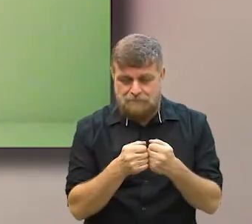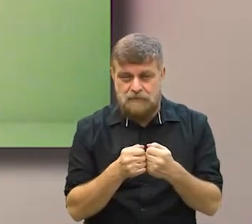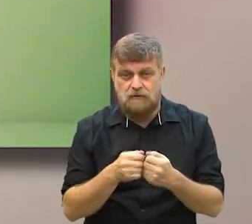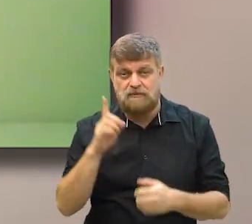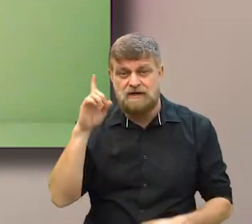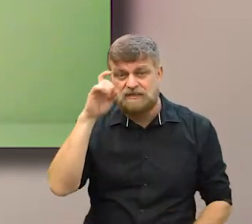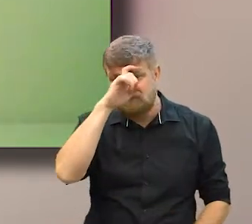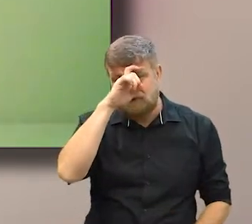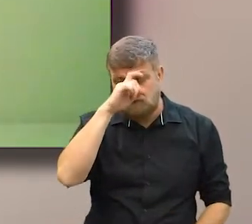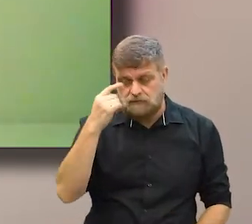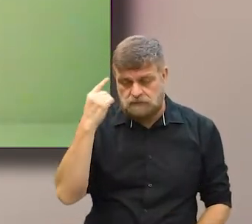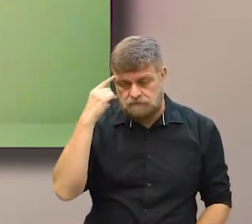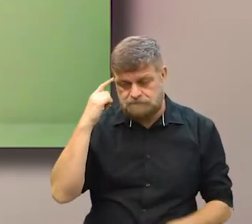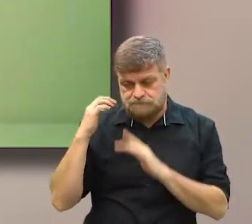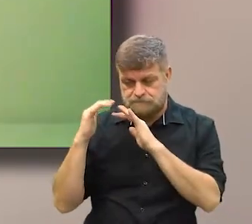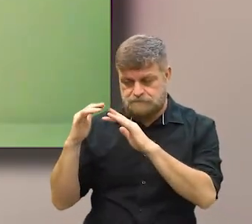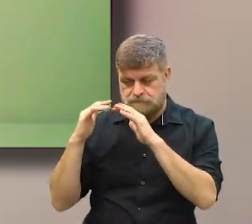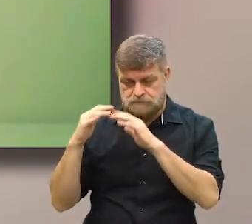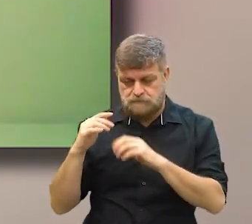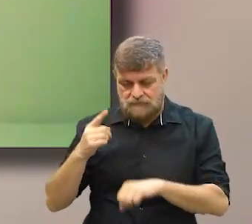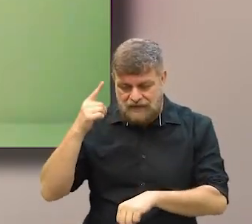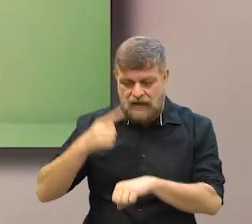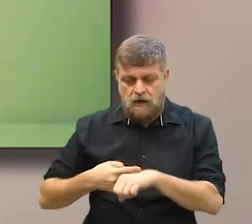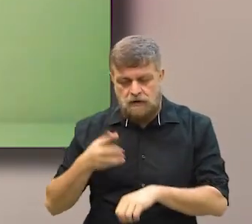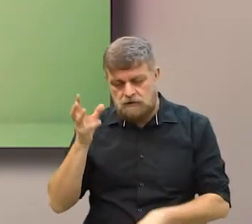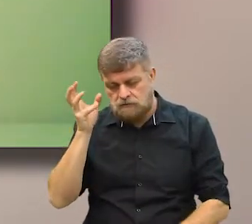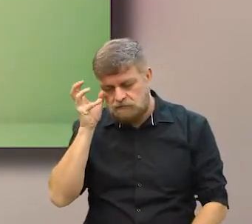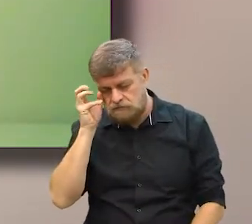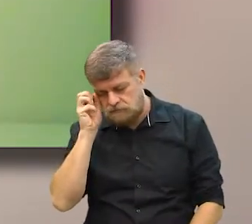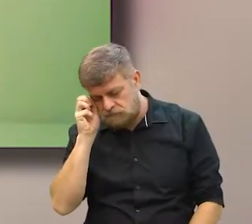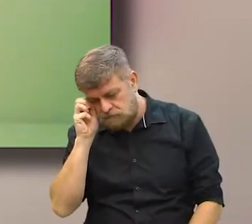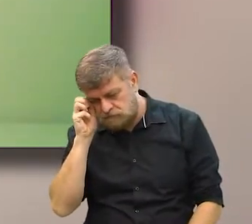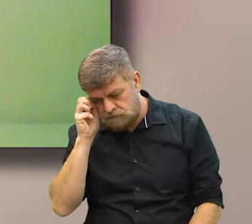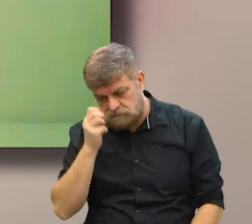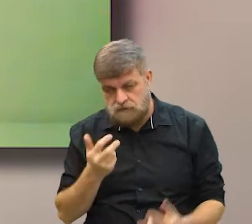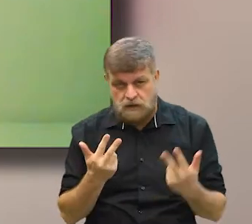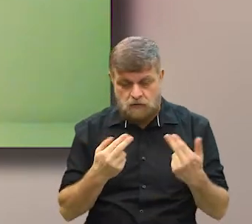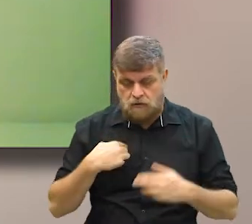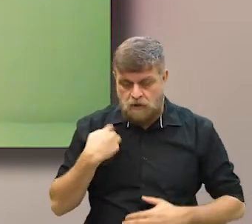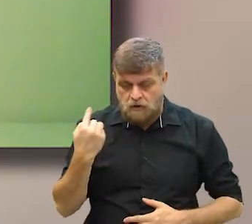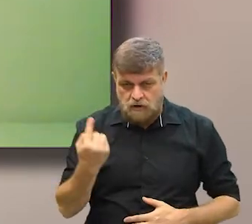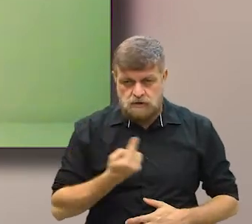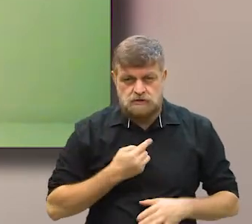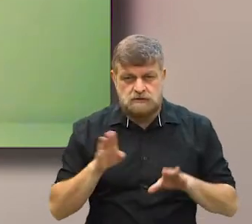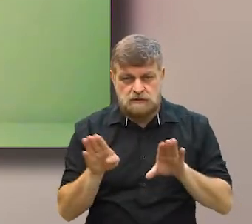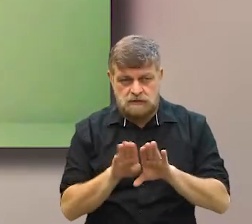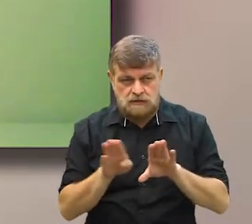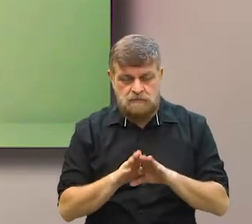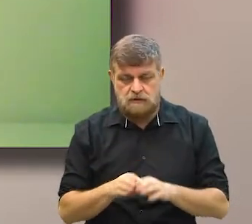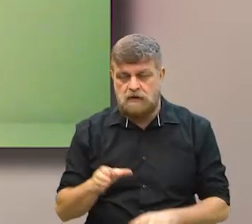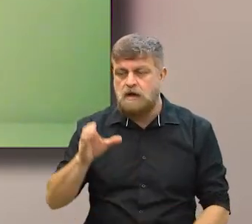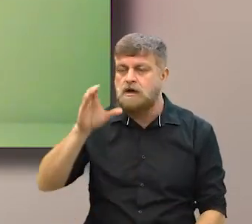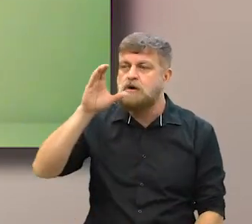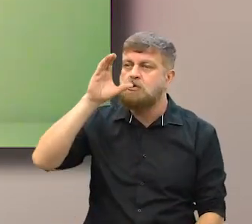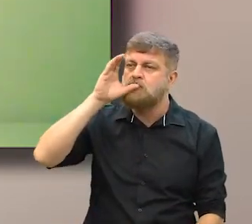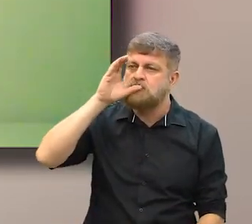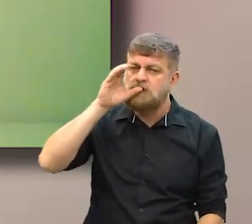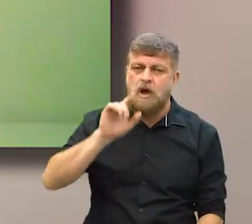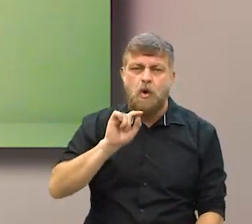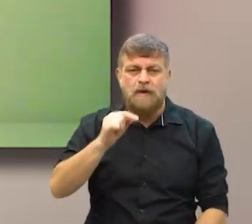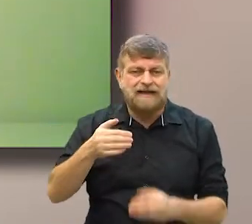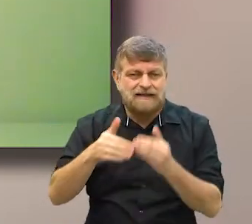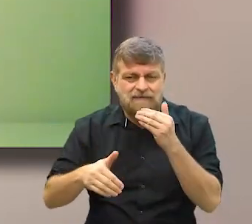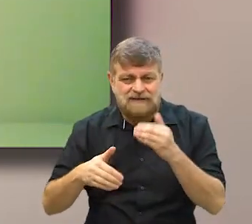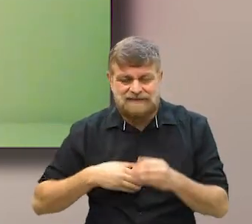dia, isso dificulta o nosso sono. Da mesma maneira, o que a gente bebe, o que a gente não